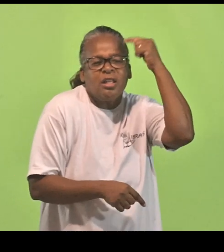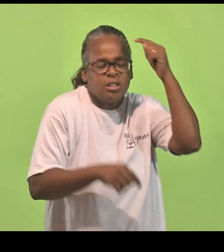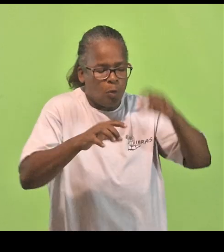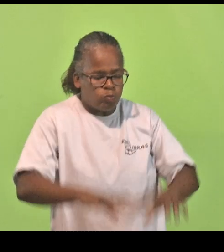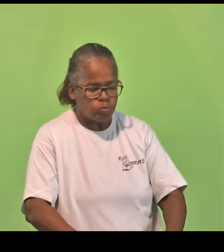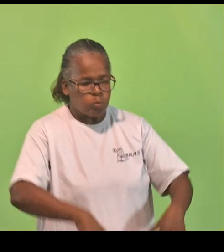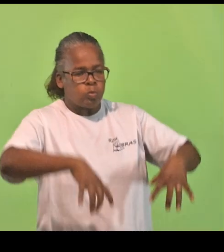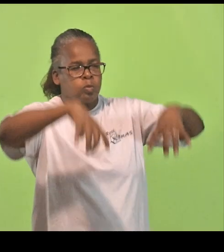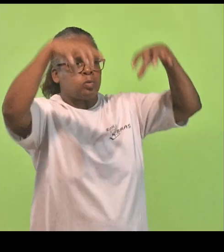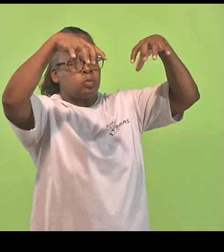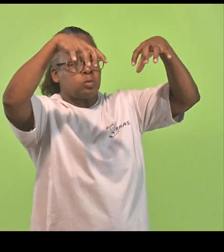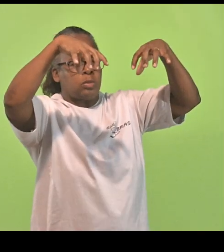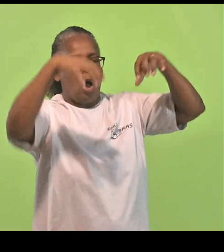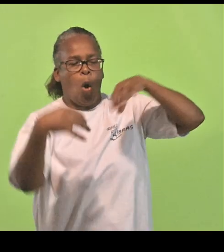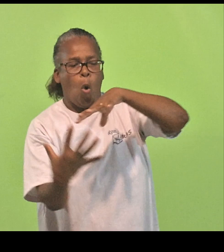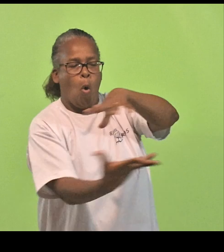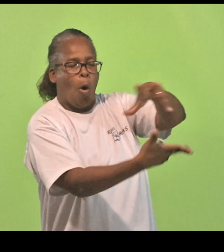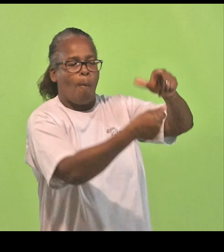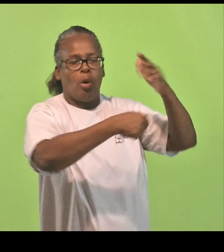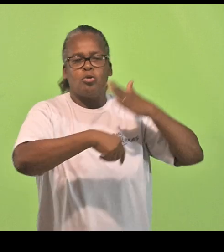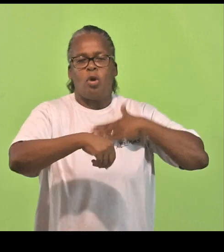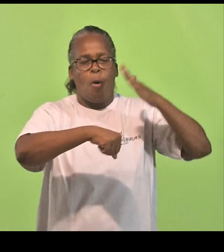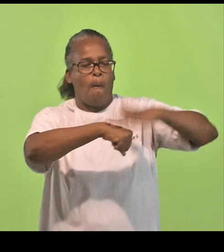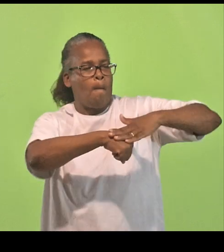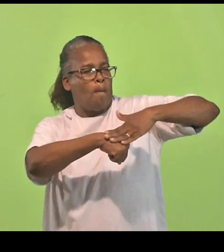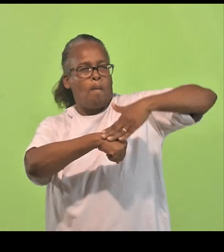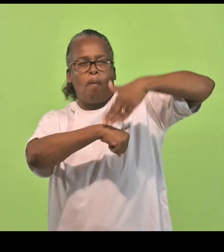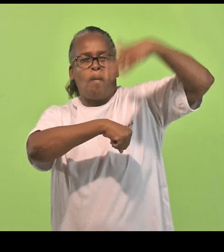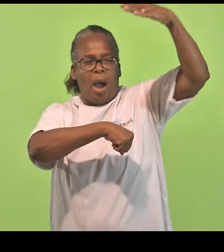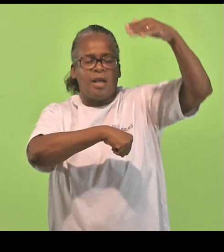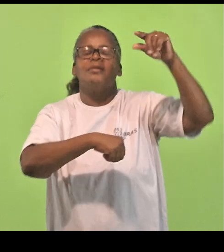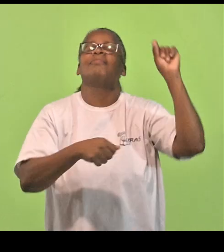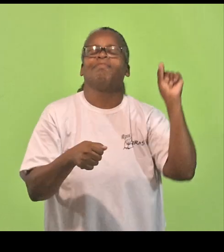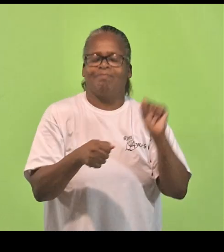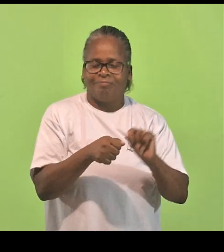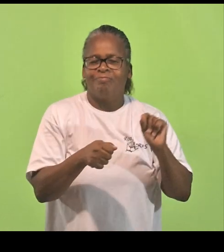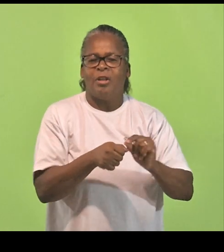torre sobre o mundo", e "Eu sou a fonte, eu fui forjada".